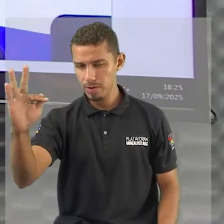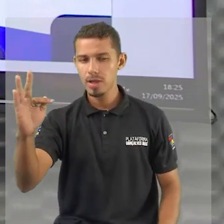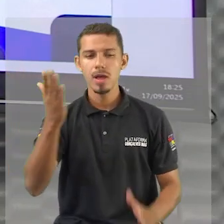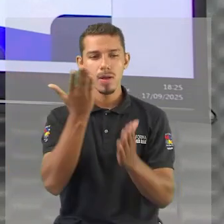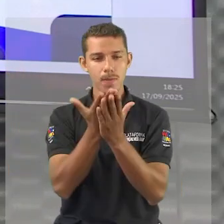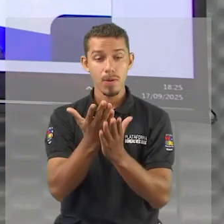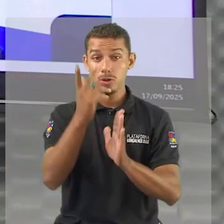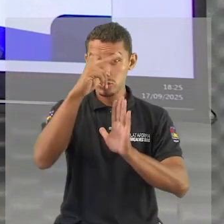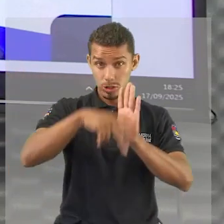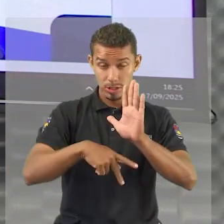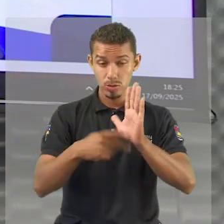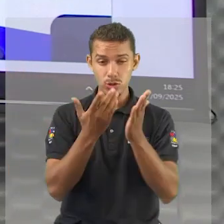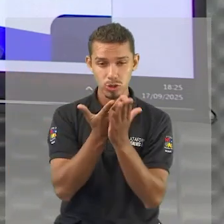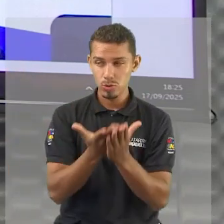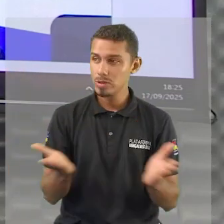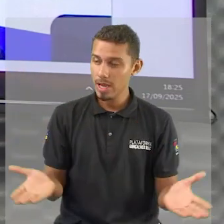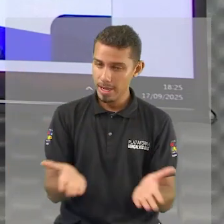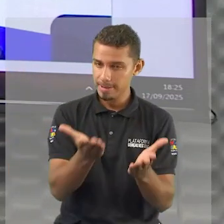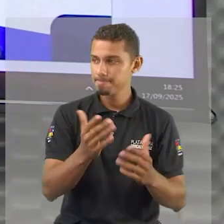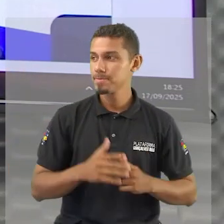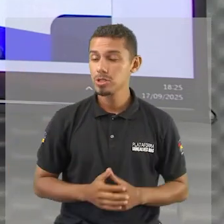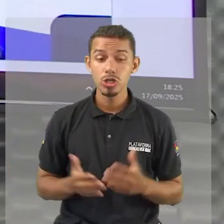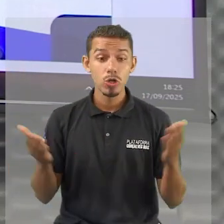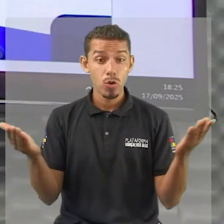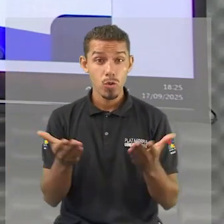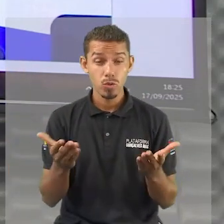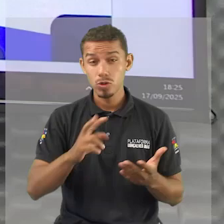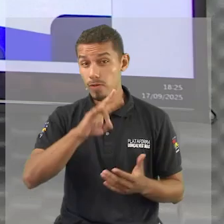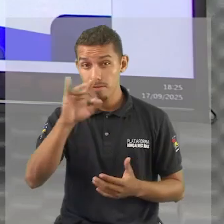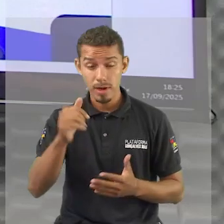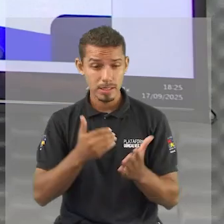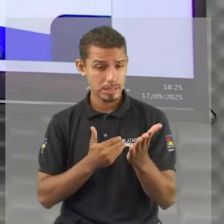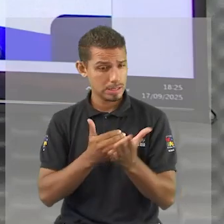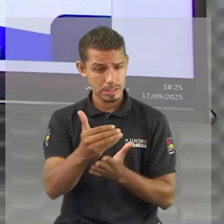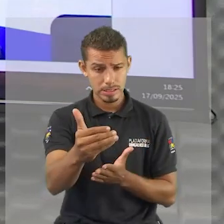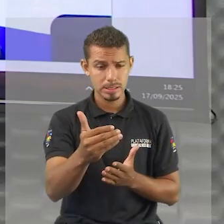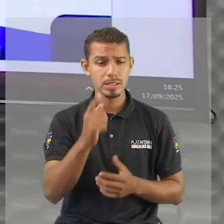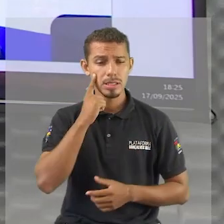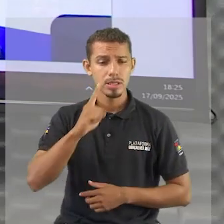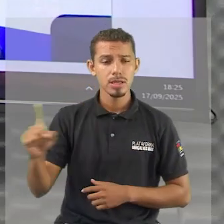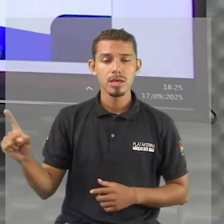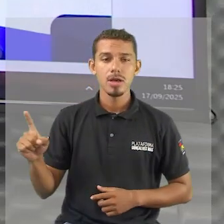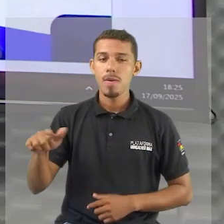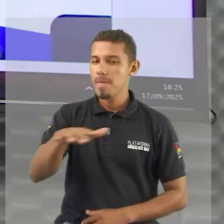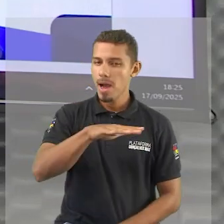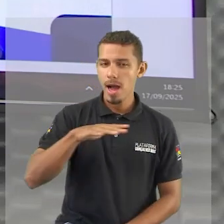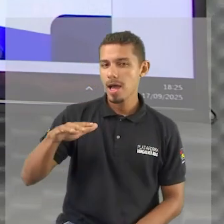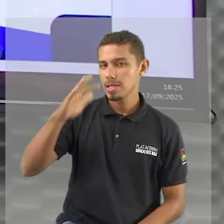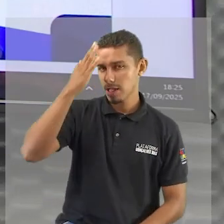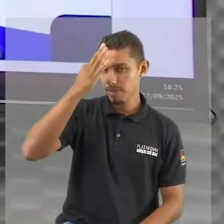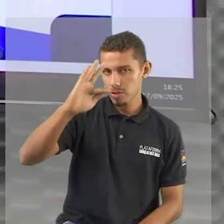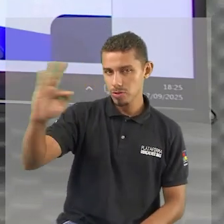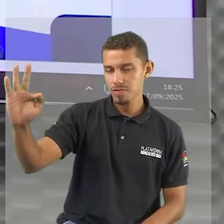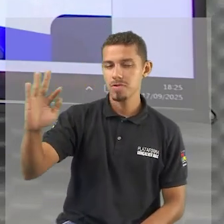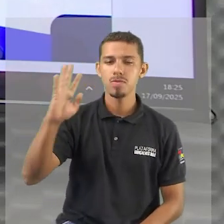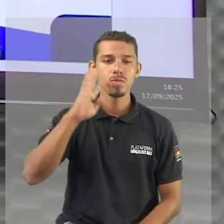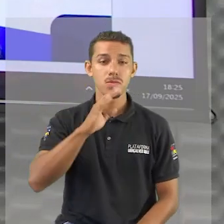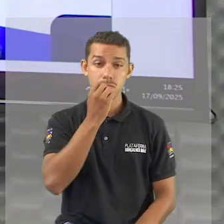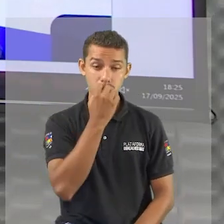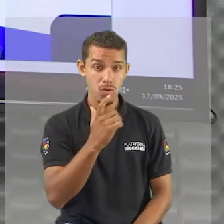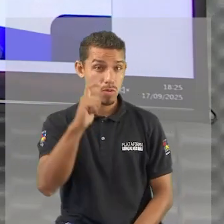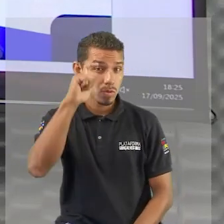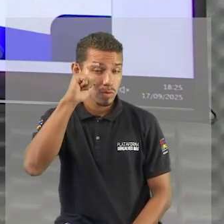Aí. E hoje, pessoal, vamos aí iniciar uma área da filosofia muito legal,